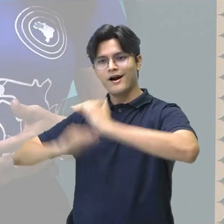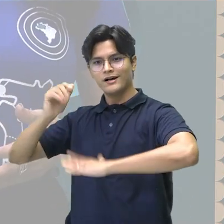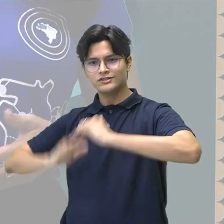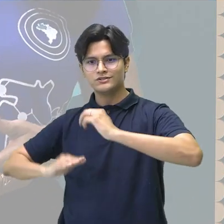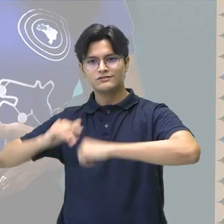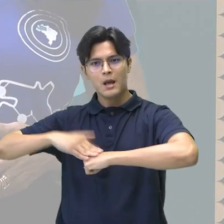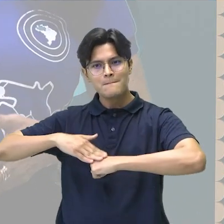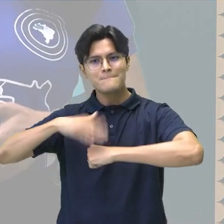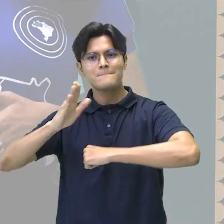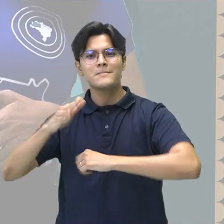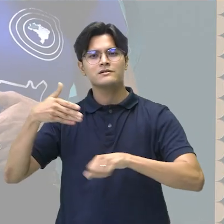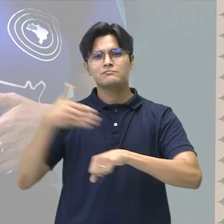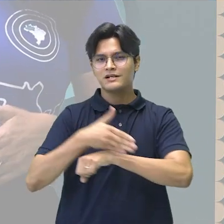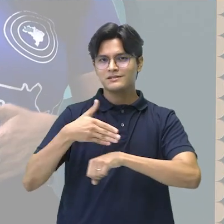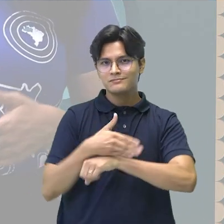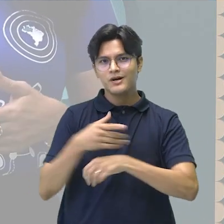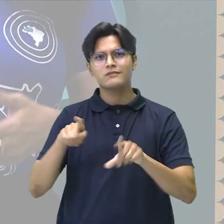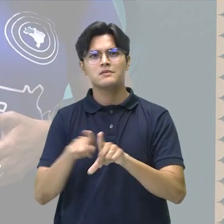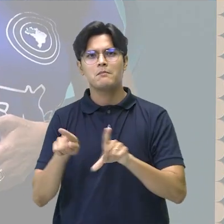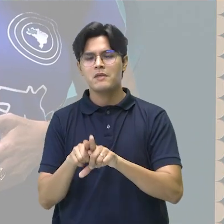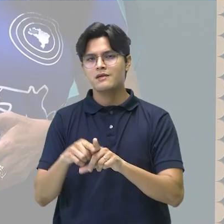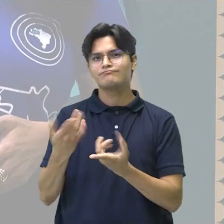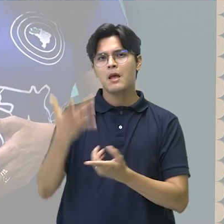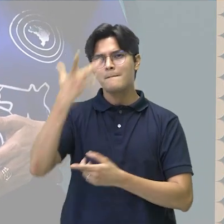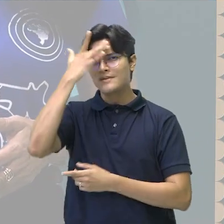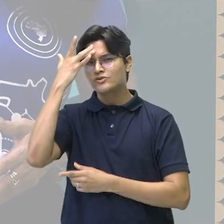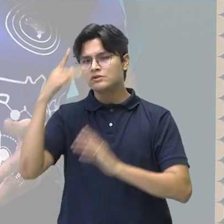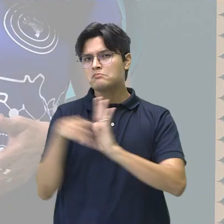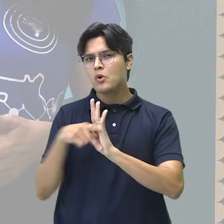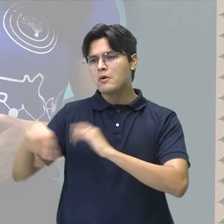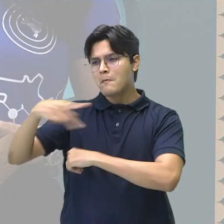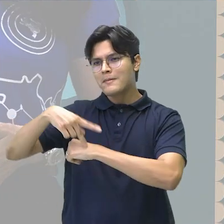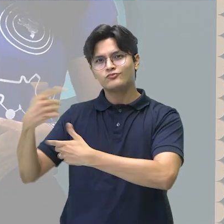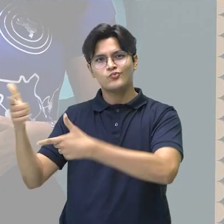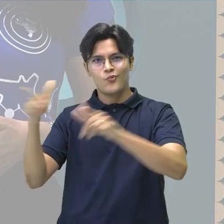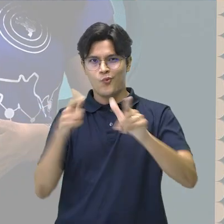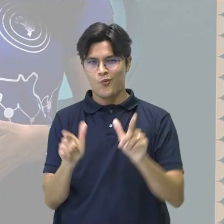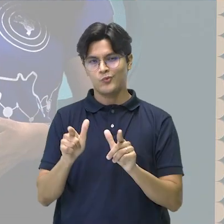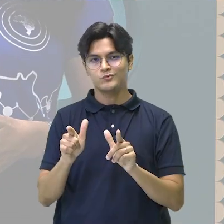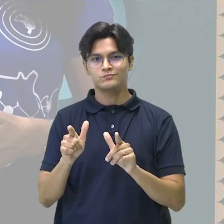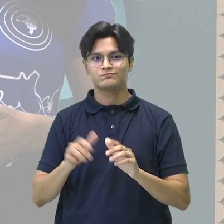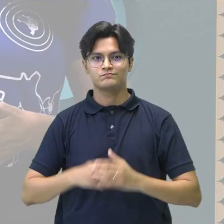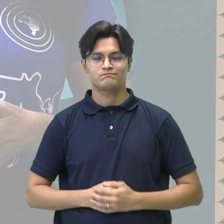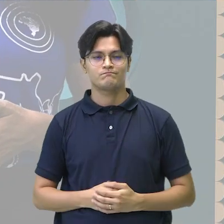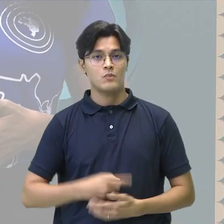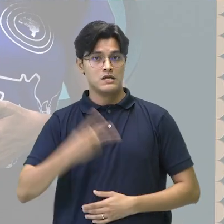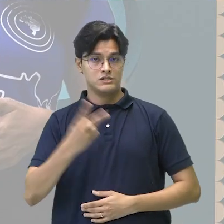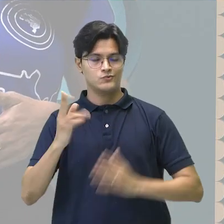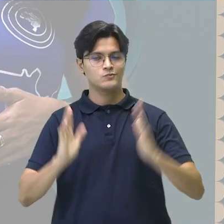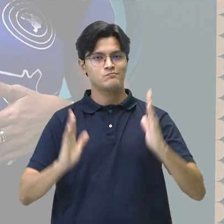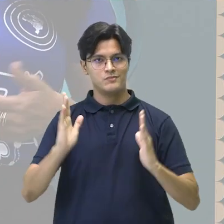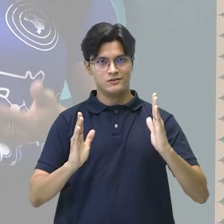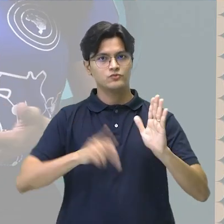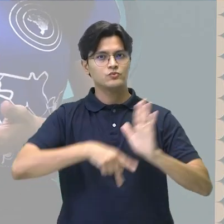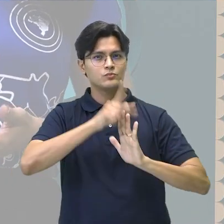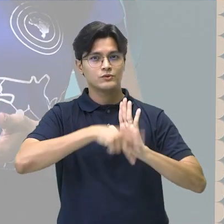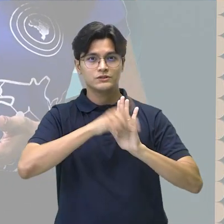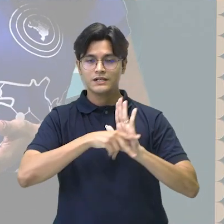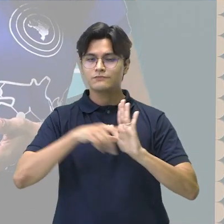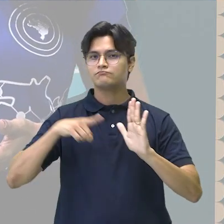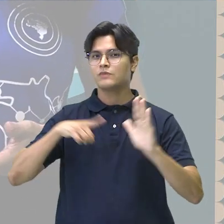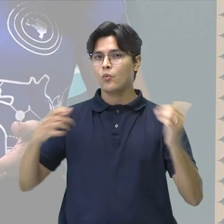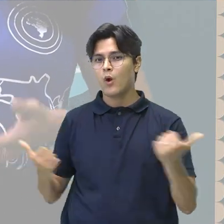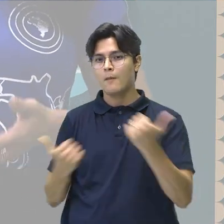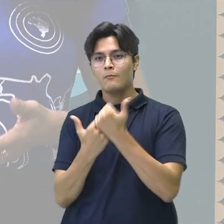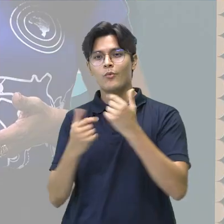chilenos, americanos, alemães e franceses. A segunda fase desse projeto, ele teve o apoio